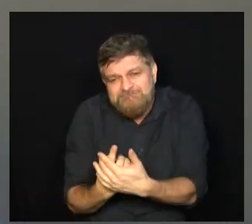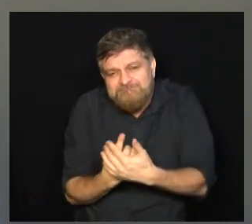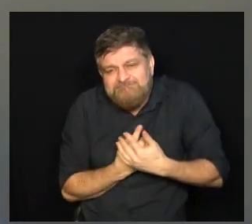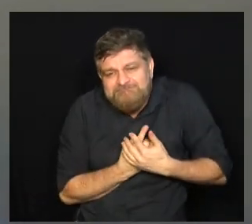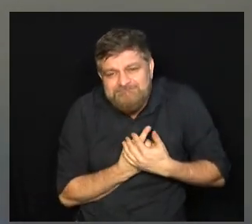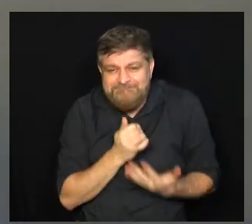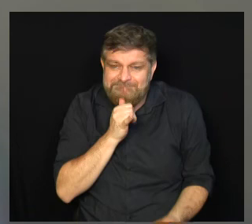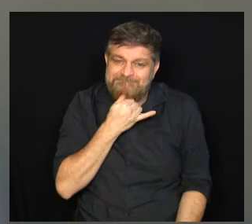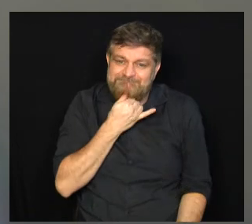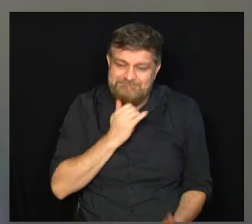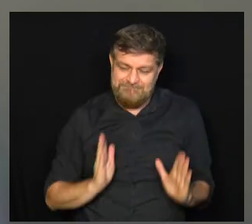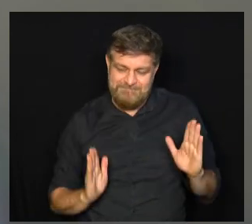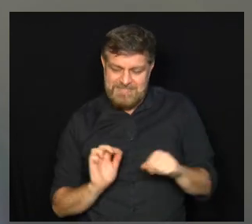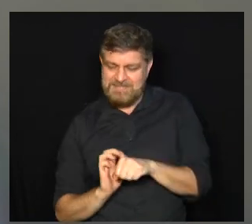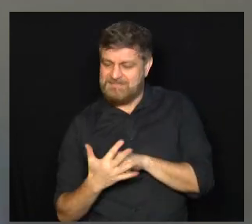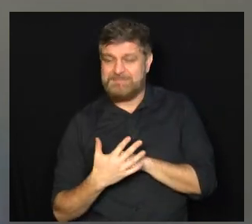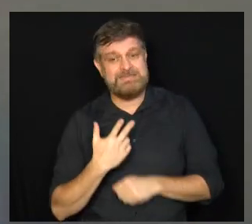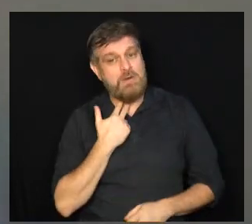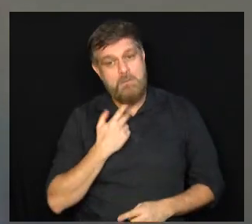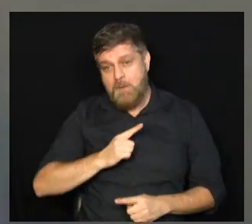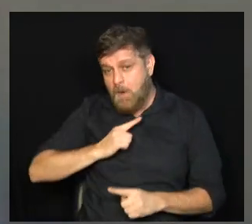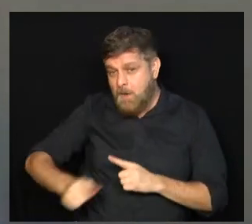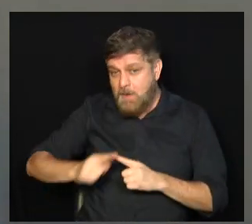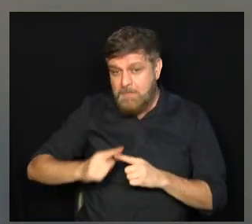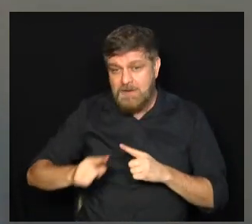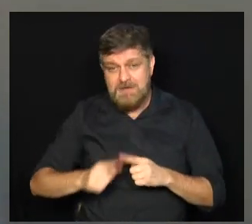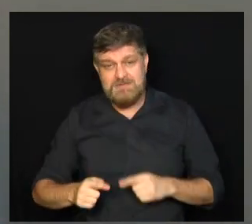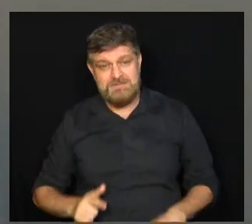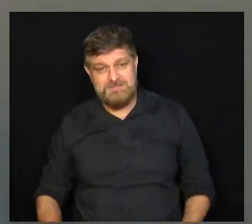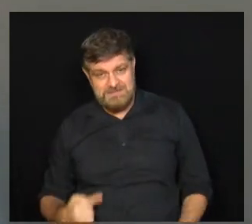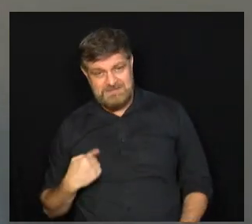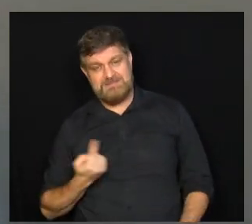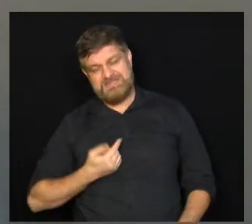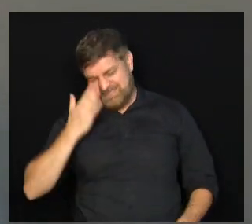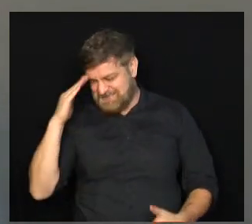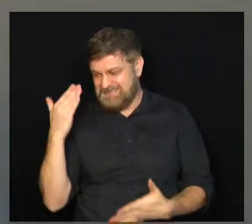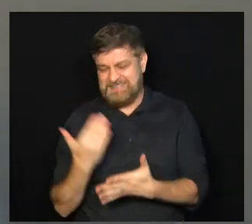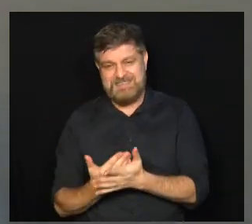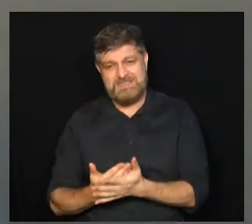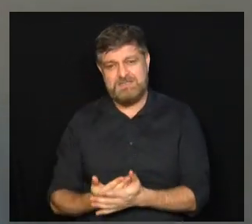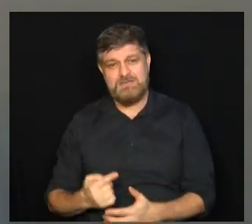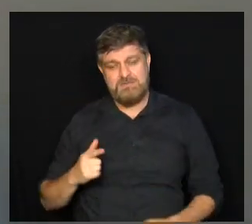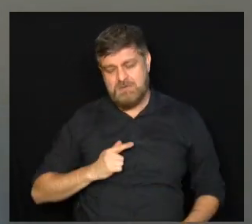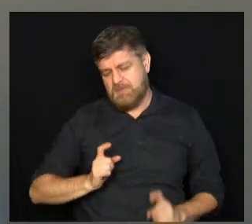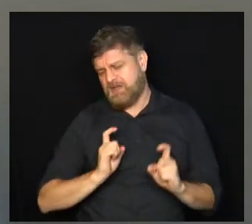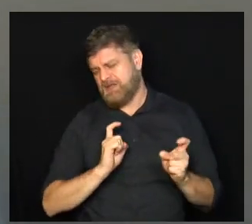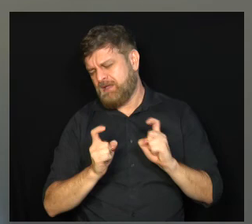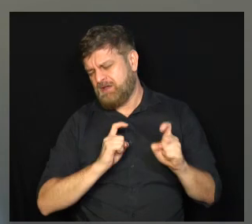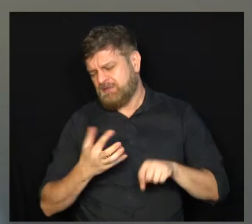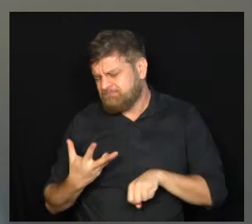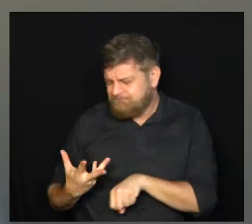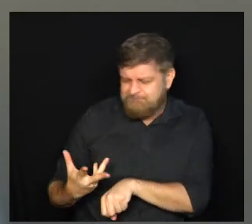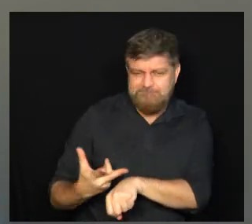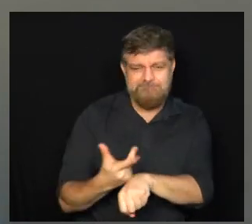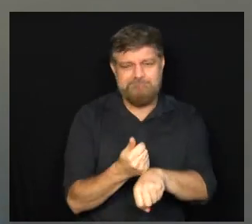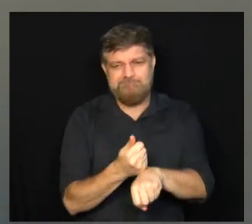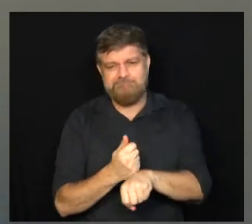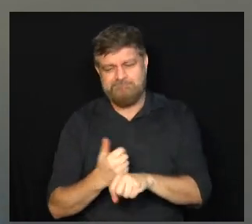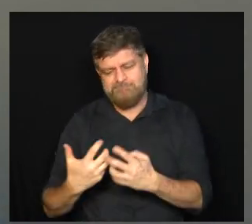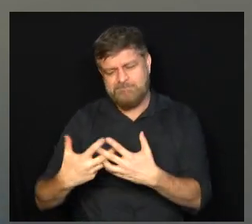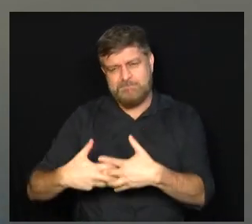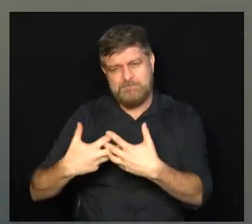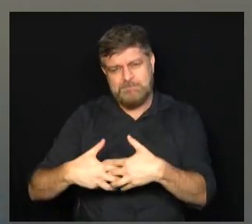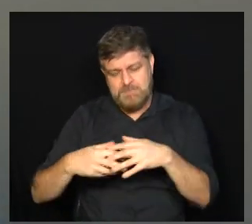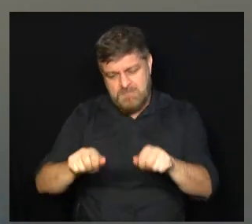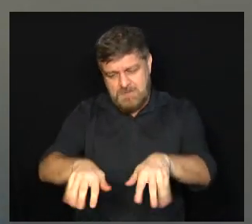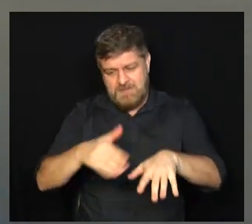infelizmente esse momento não nos permite. Mas mesmo assim, eu tenho certeza que foi uma reunião muito produtiva, que foi uma audiência pública